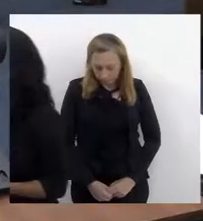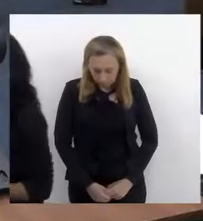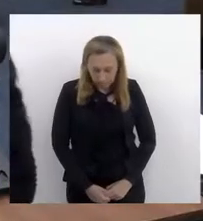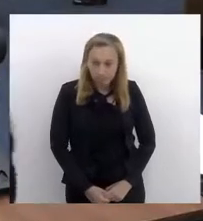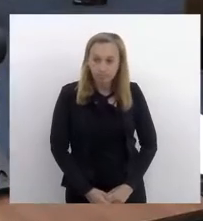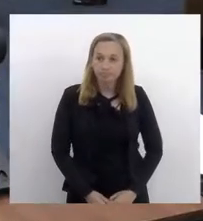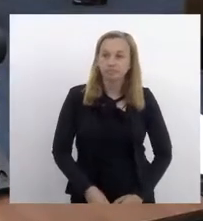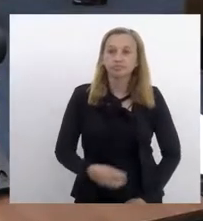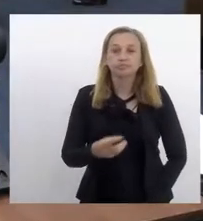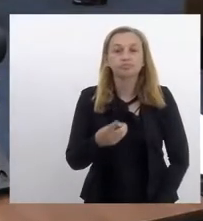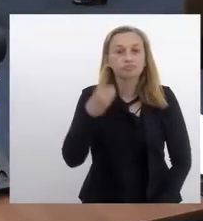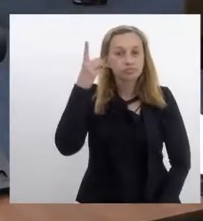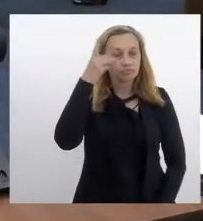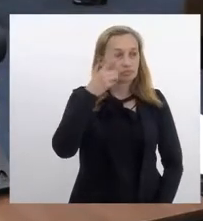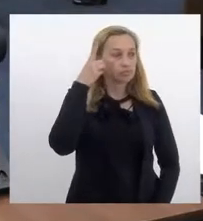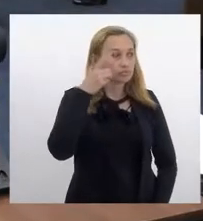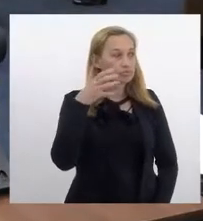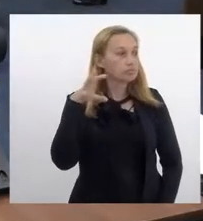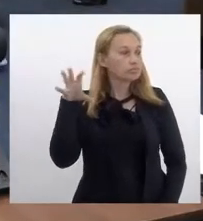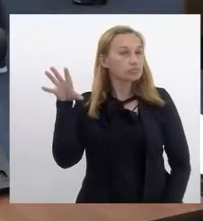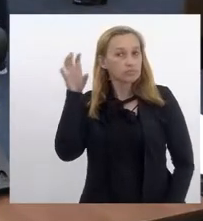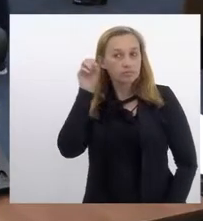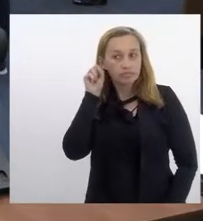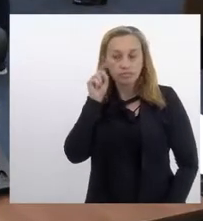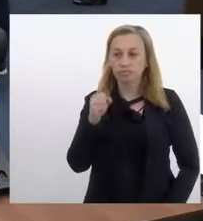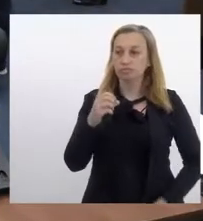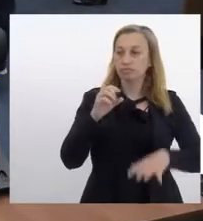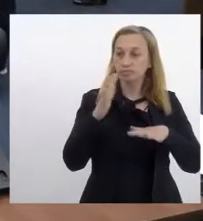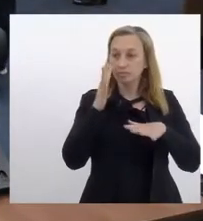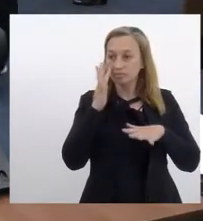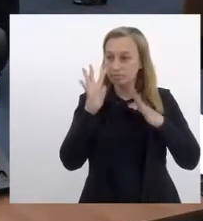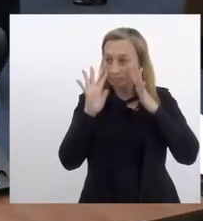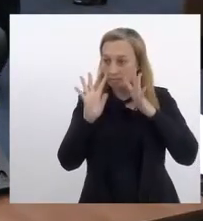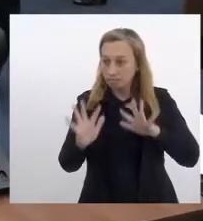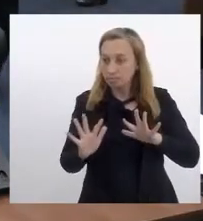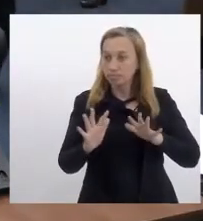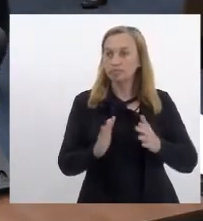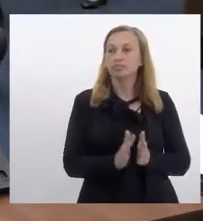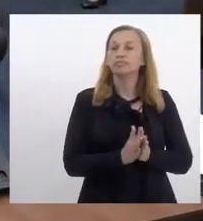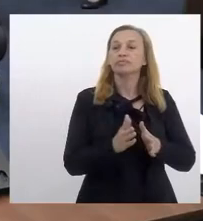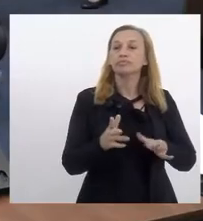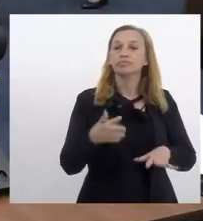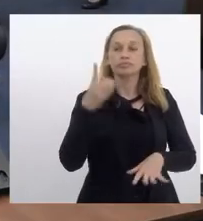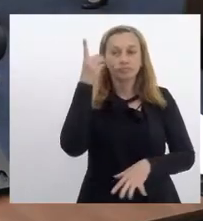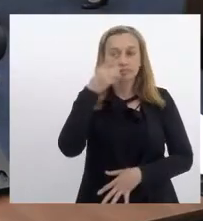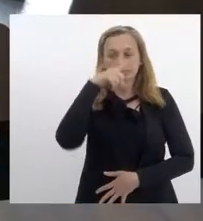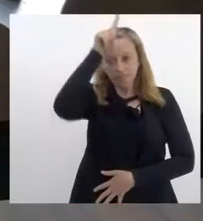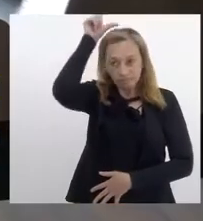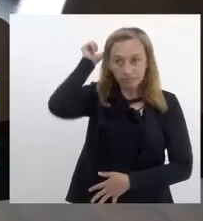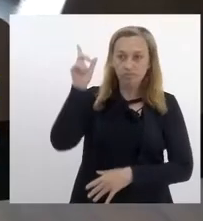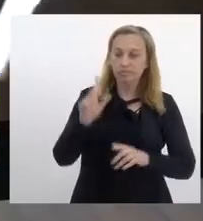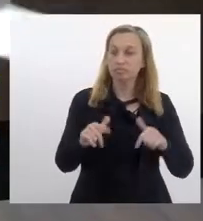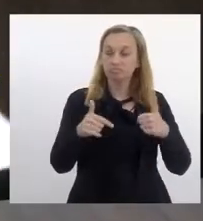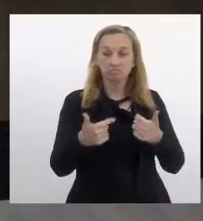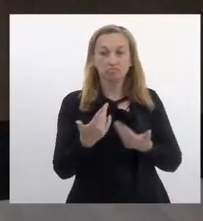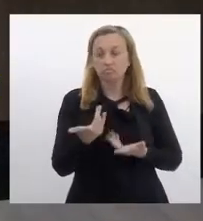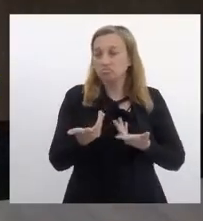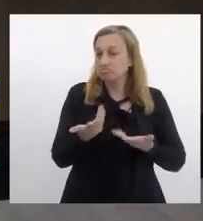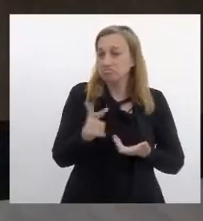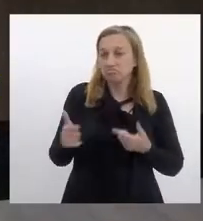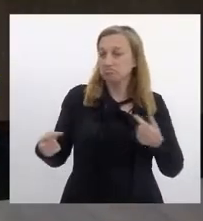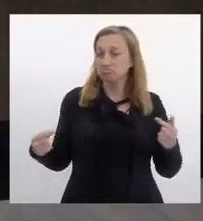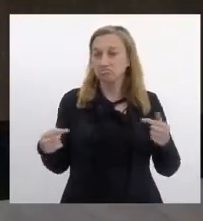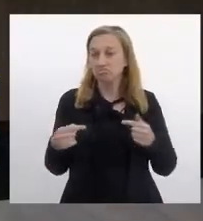Paulo, não, eu ouvi atentamente, e enquanto eu estou falando, o deputado Luiz Paulo está se manifestando. Então, não tem acordo, senhor presidente. Eu quero só